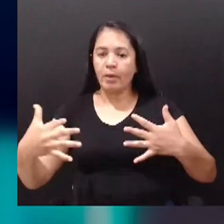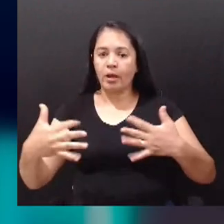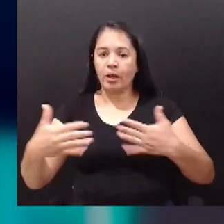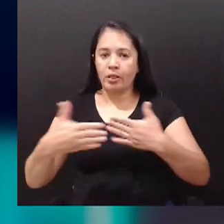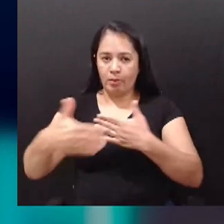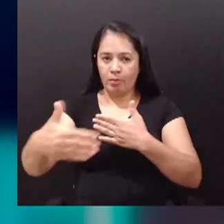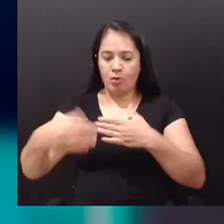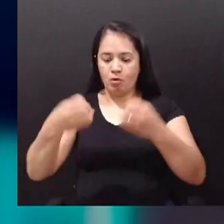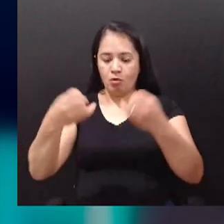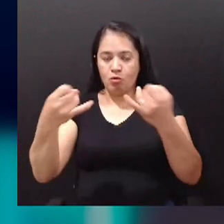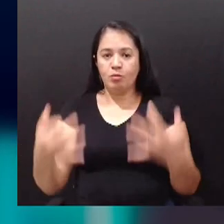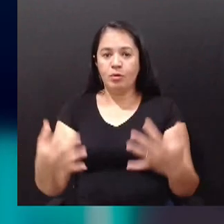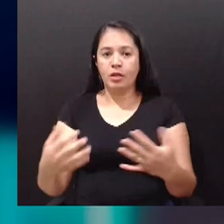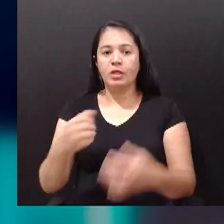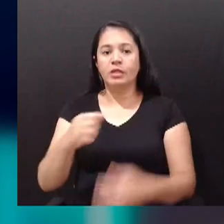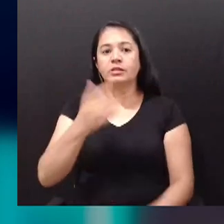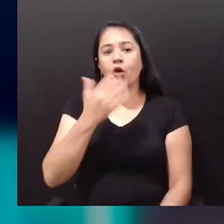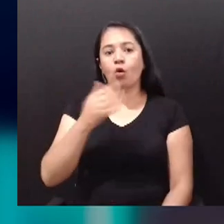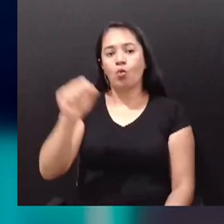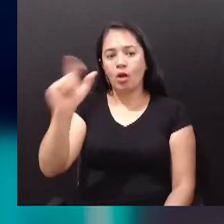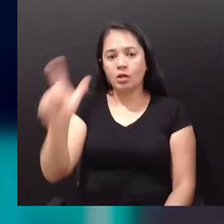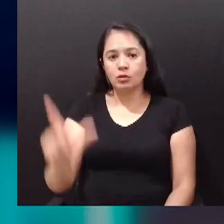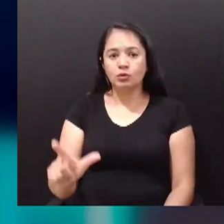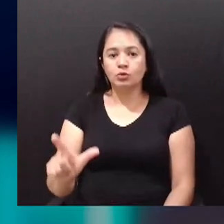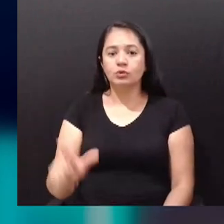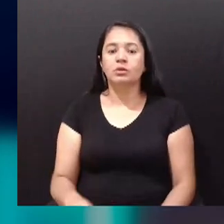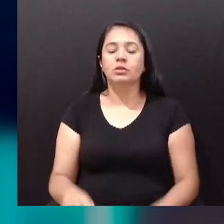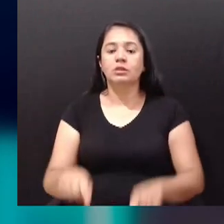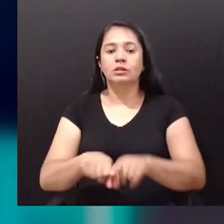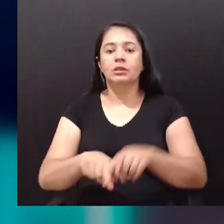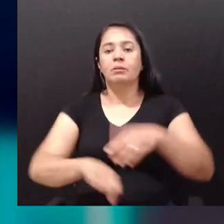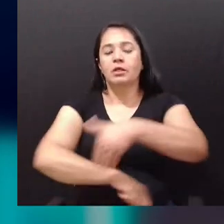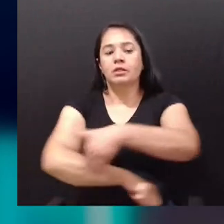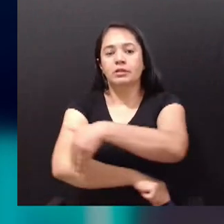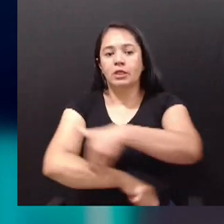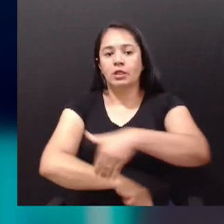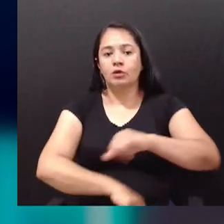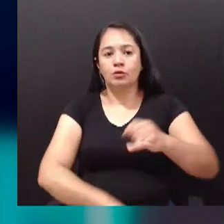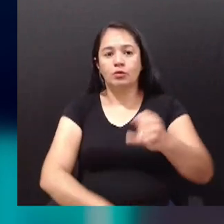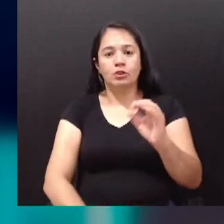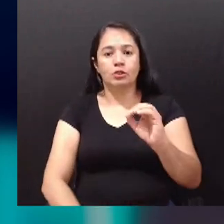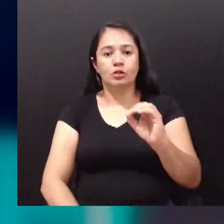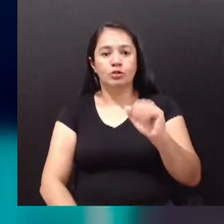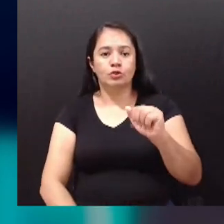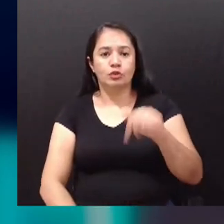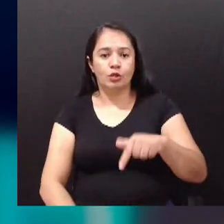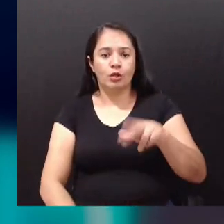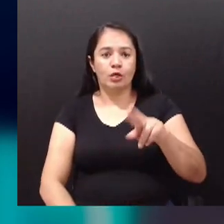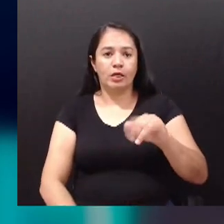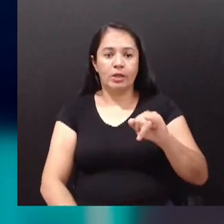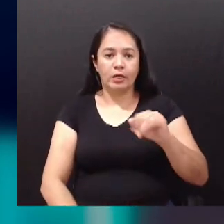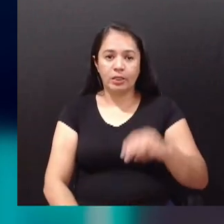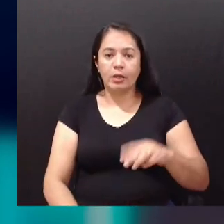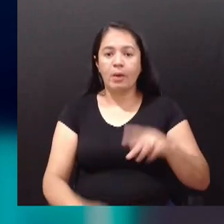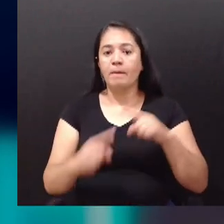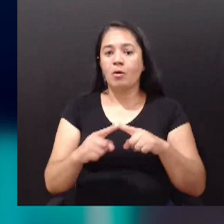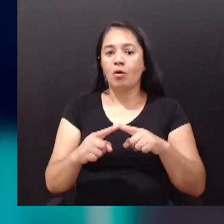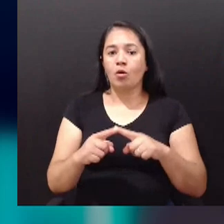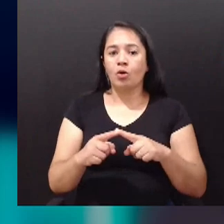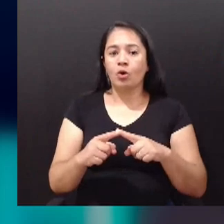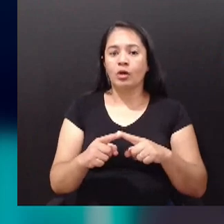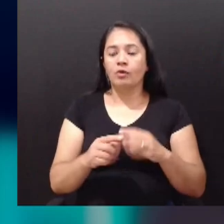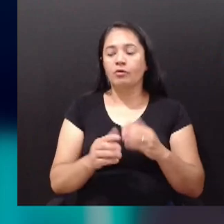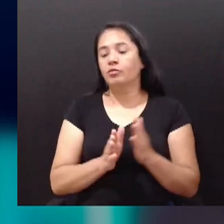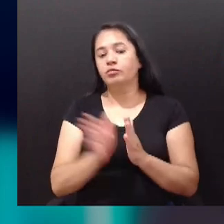que seguindo ali pela avenida, ou pela rua, desculpe, Joaquim Roberto de Azevedo Marques, depois ela cai na Laíde Nascimento Lemos e chega